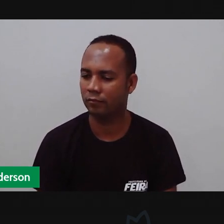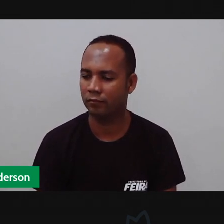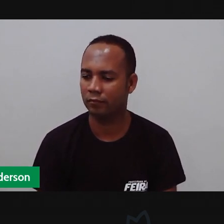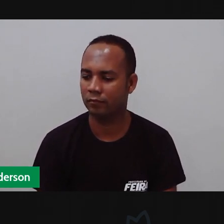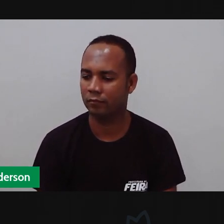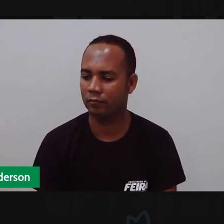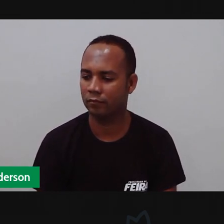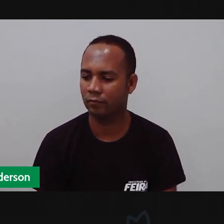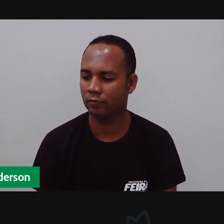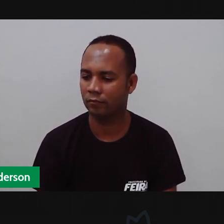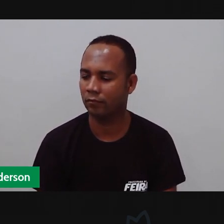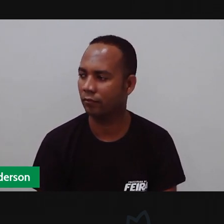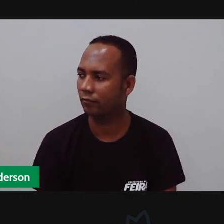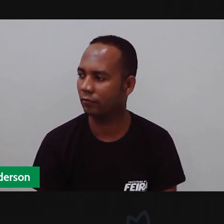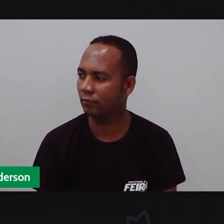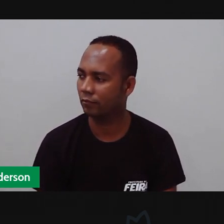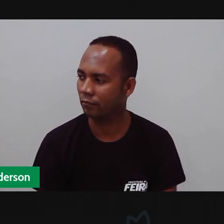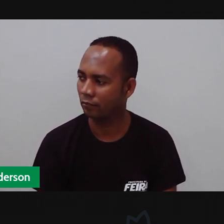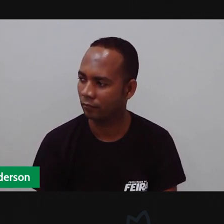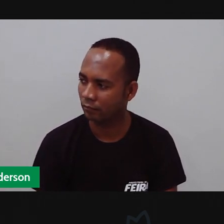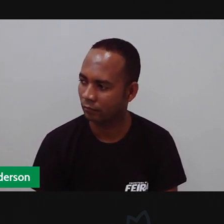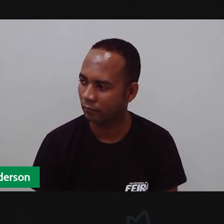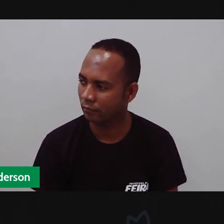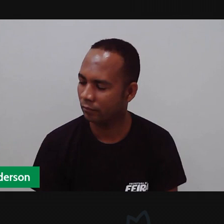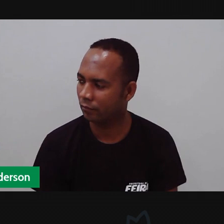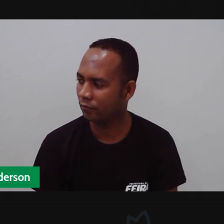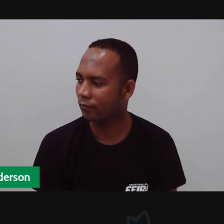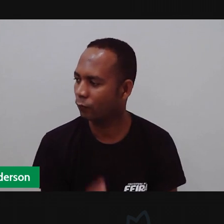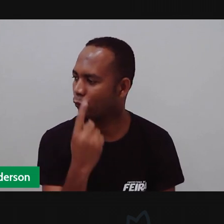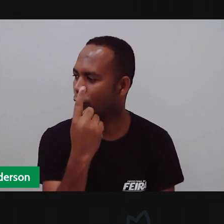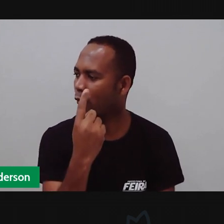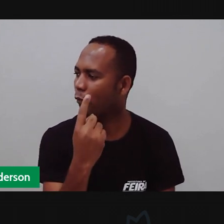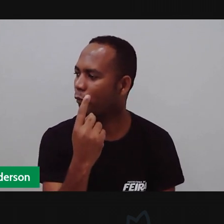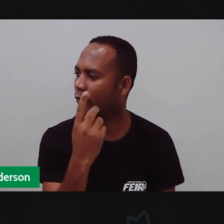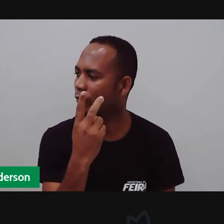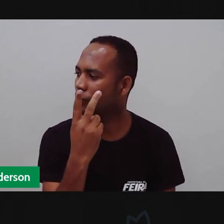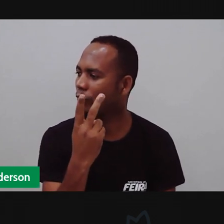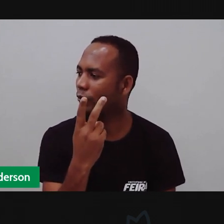contar? Quantos pontos vale cada coisa aqui? Um só. Só queria mais que isso.